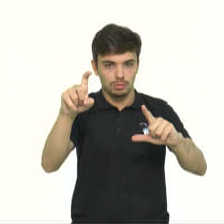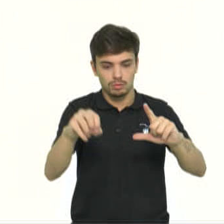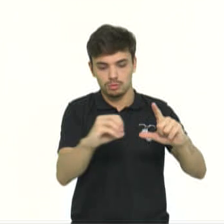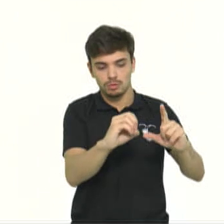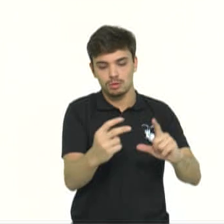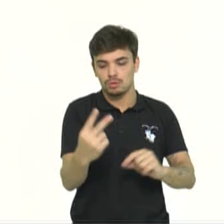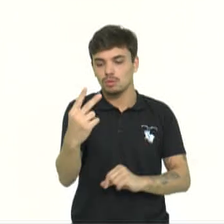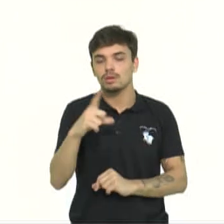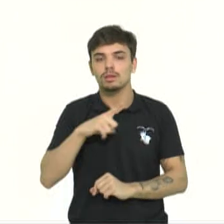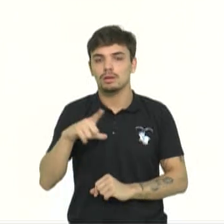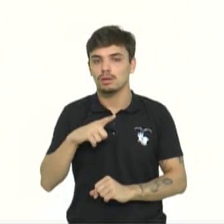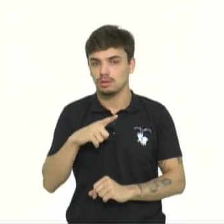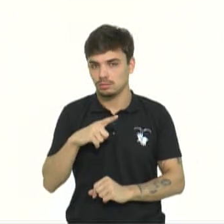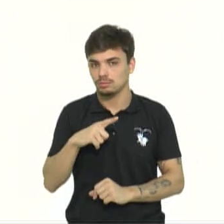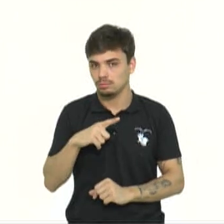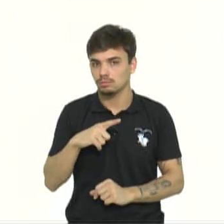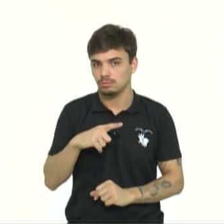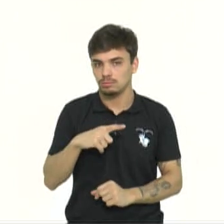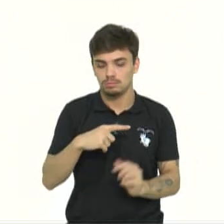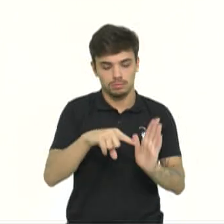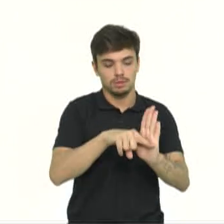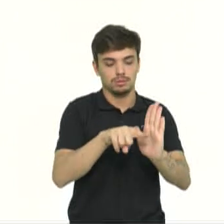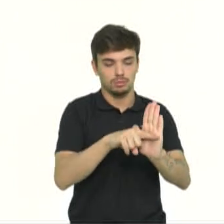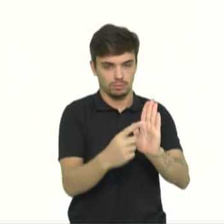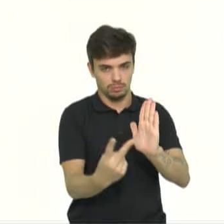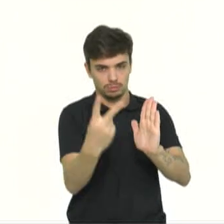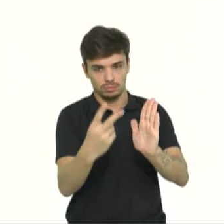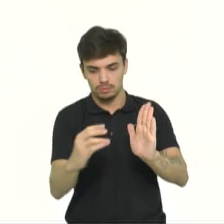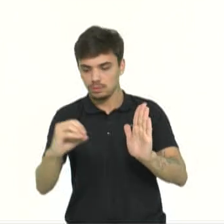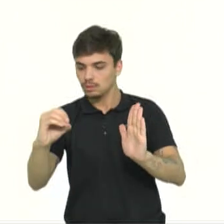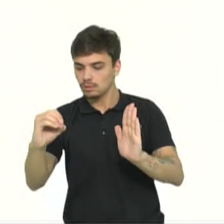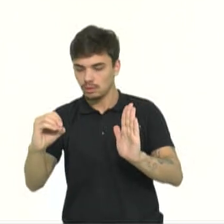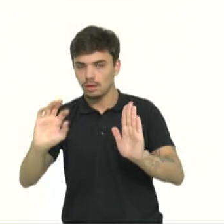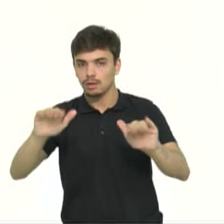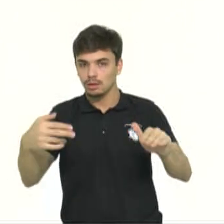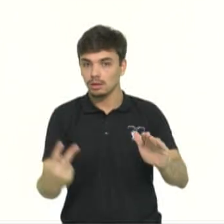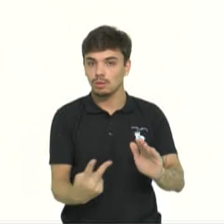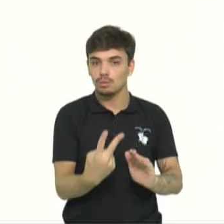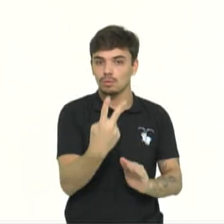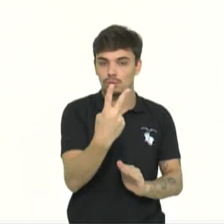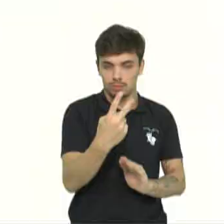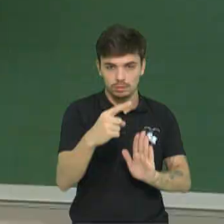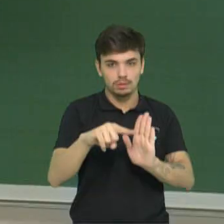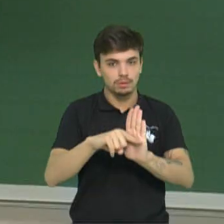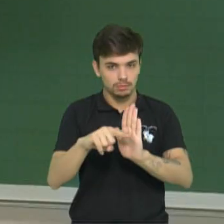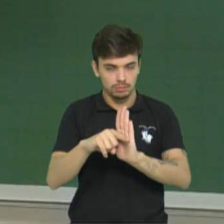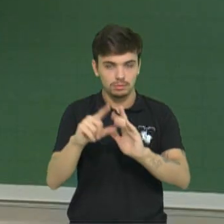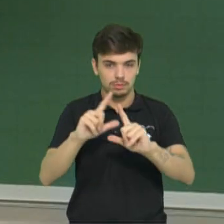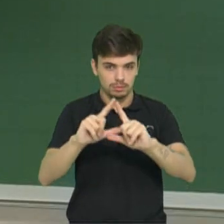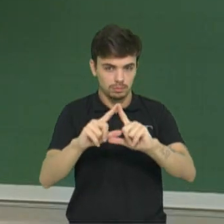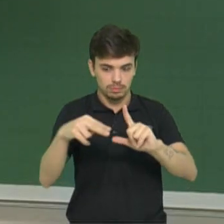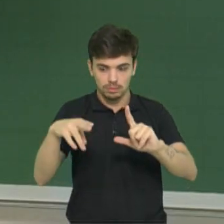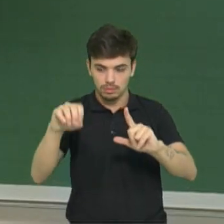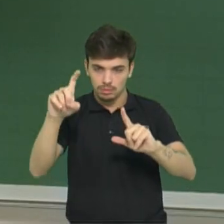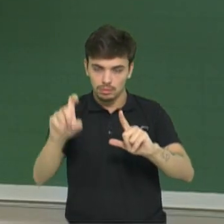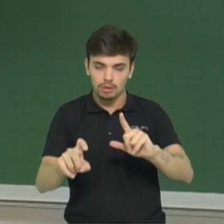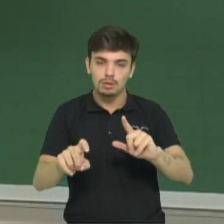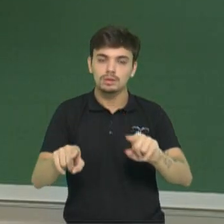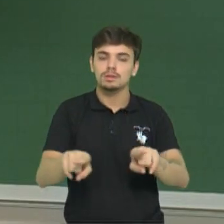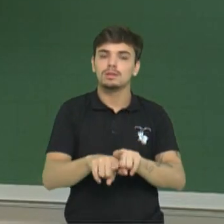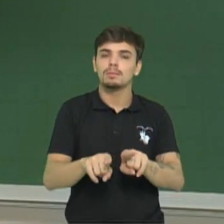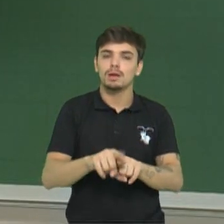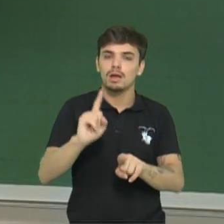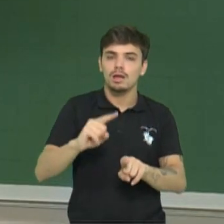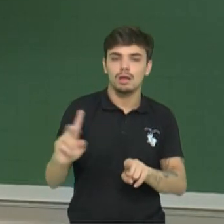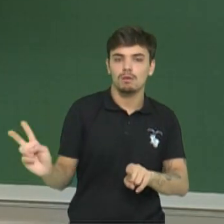ele está de menos 2 e 0, então vai ser 2 o delta NOX, não consideramos sinais, né? E esse será